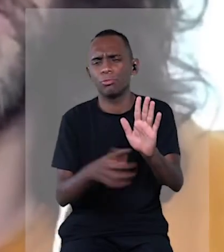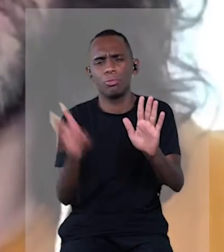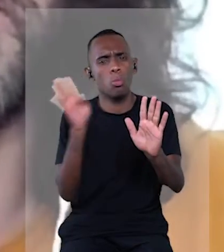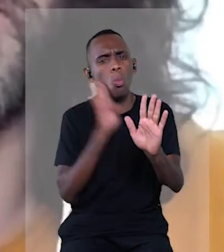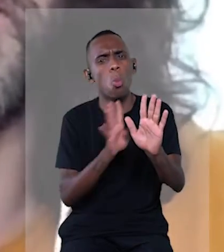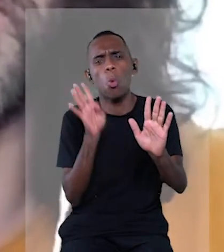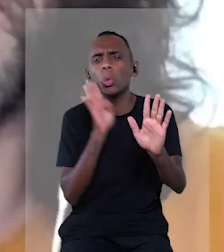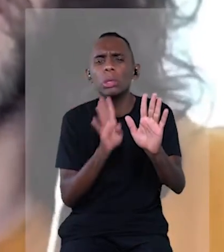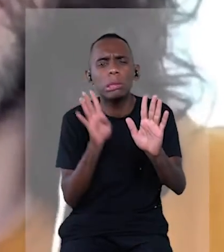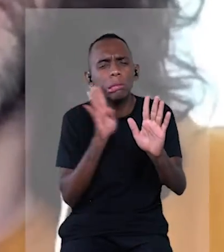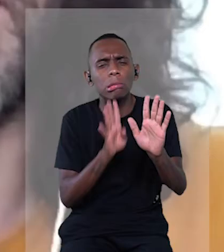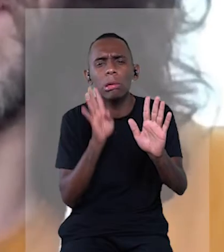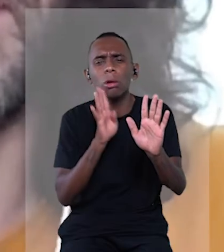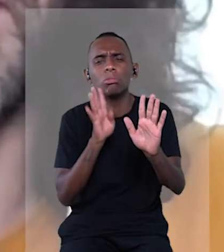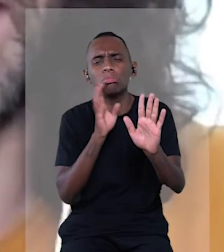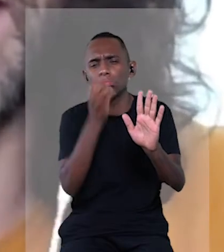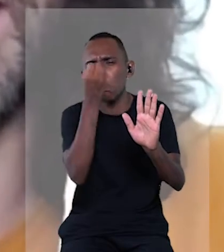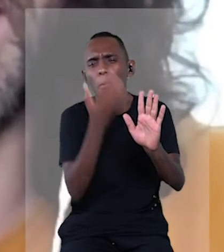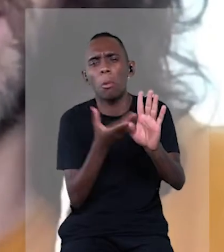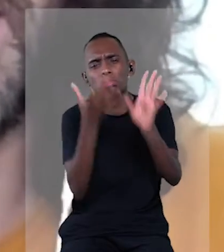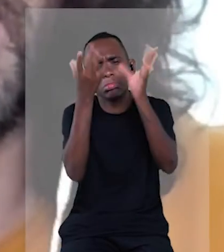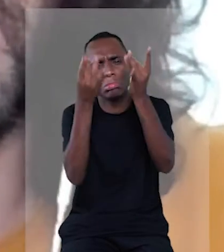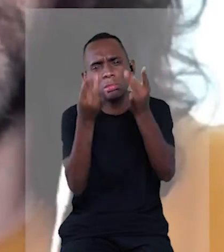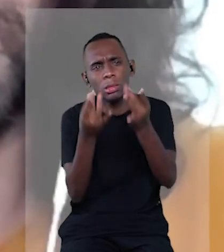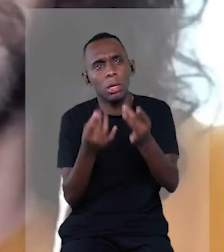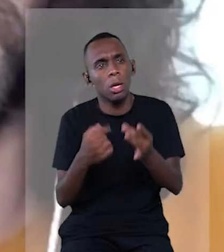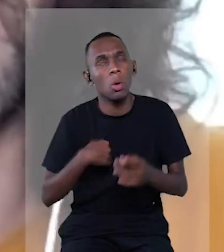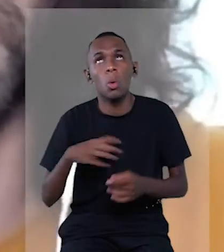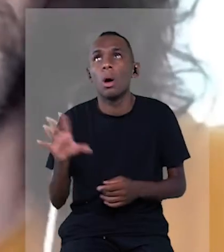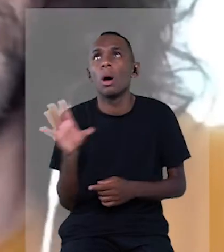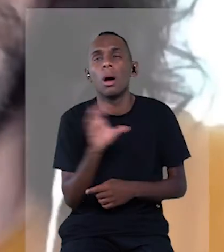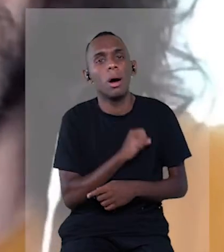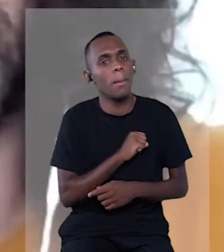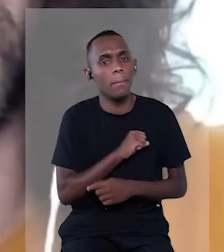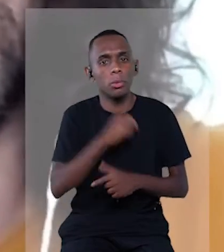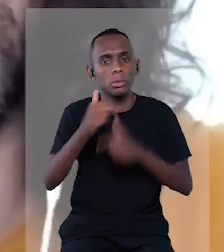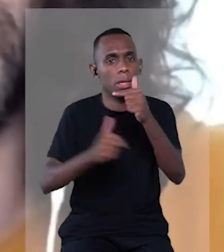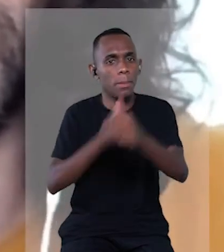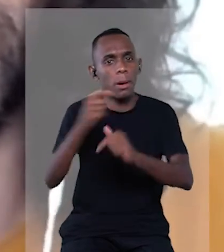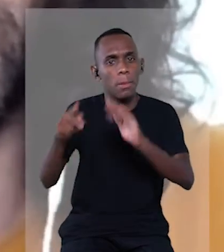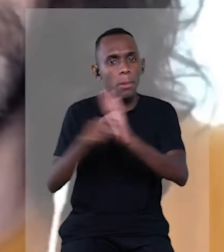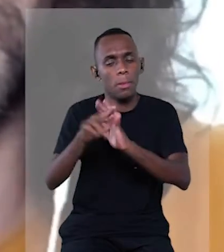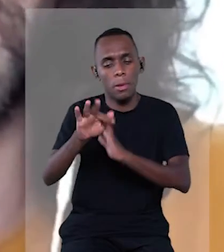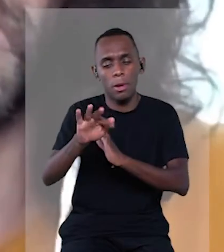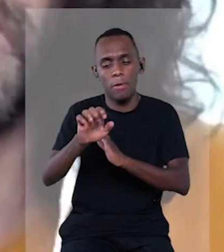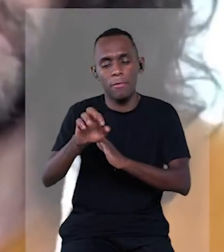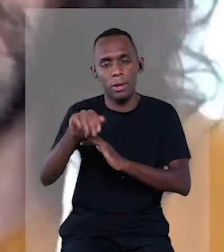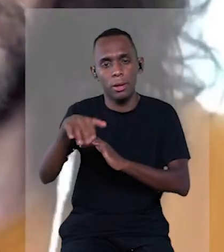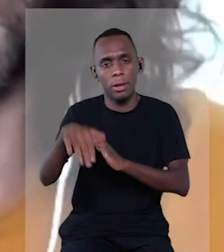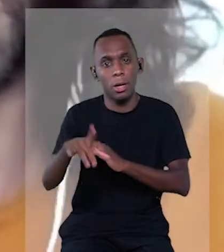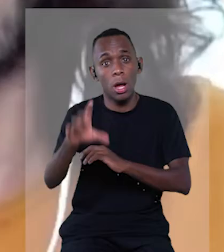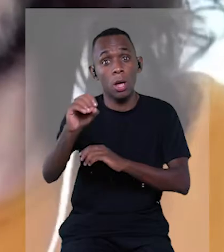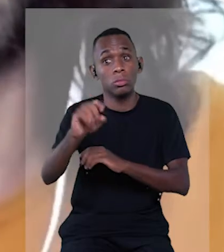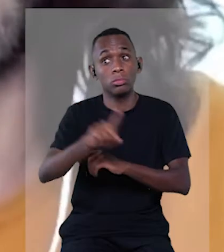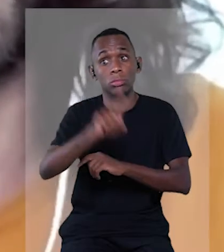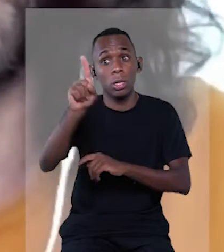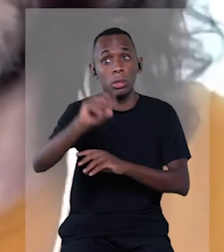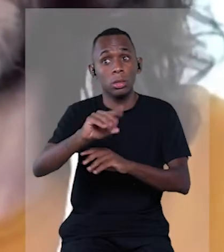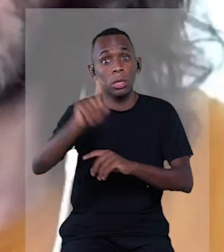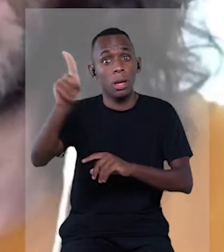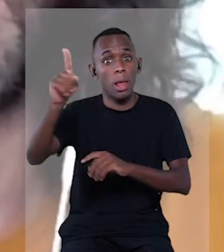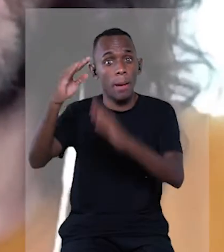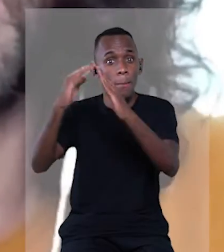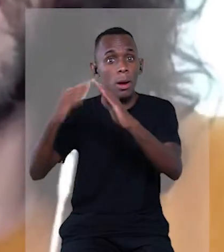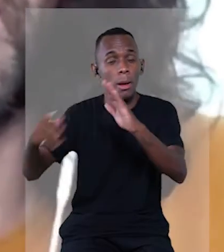são muito legais, muito São lindas, delicadas, né? né? Eu sou Muito. apaixonado pelo trabalho do Fernando. O Fernando é um argentino, radicado aqui em